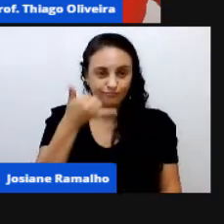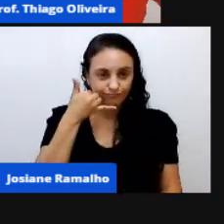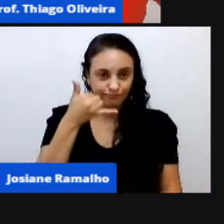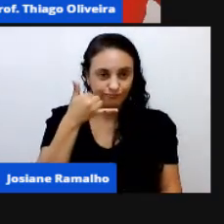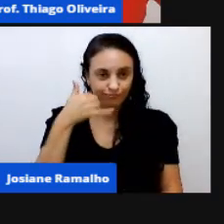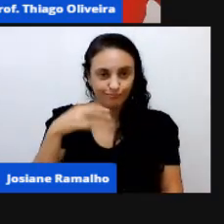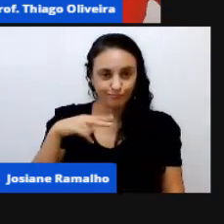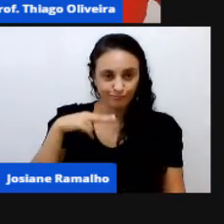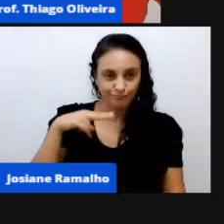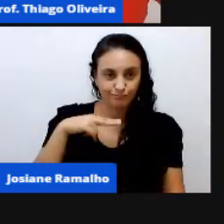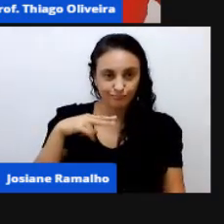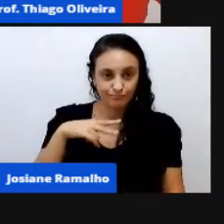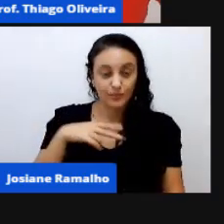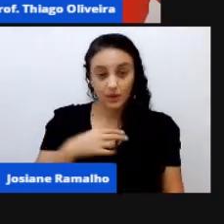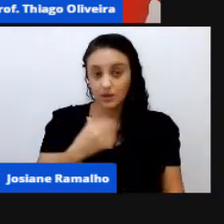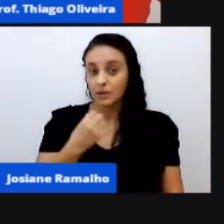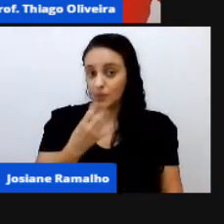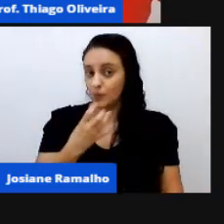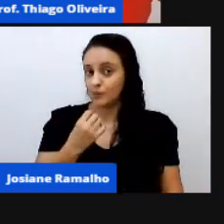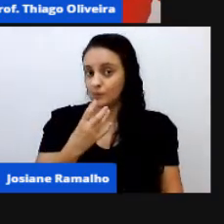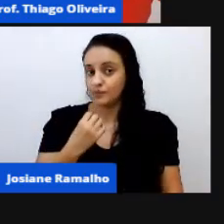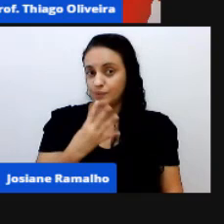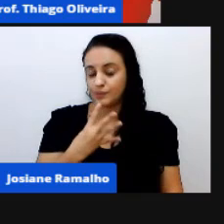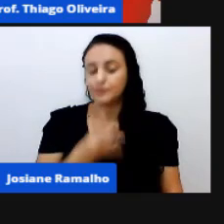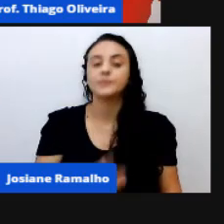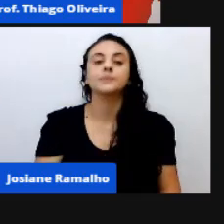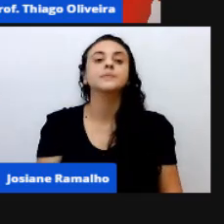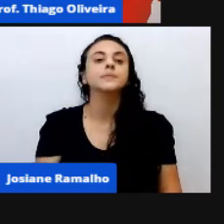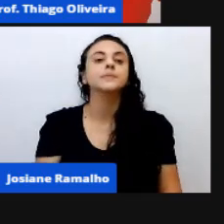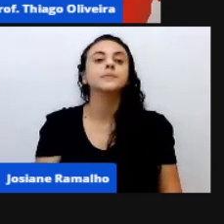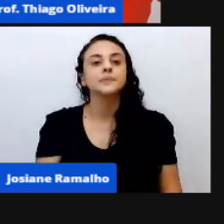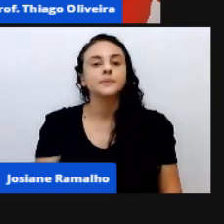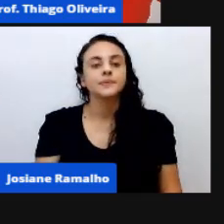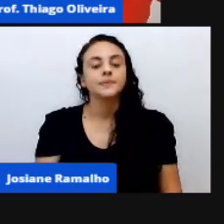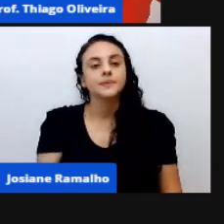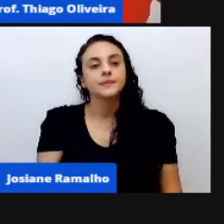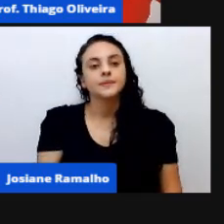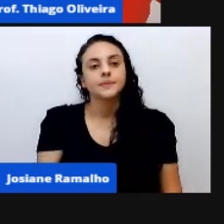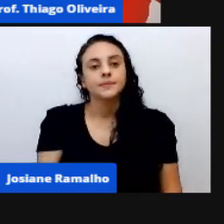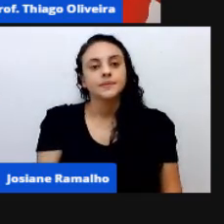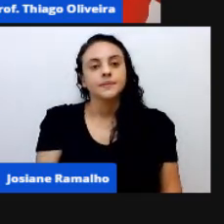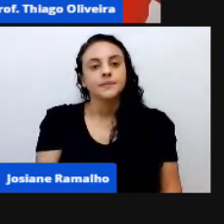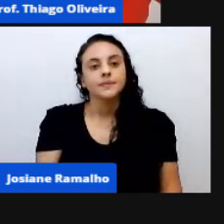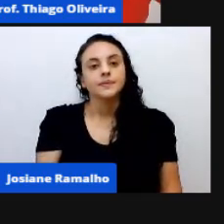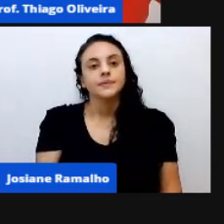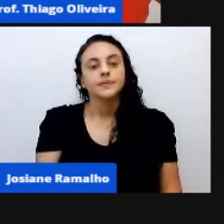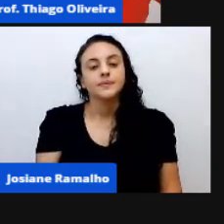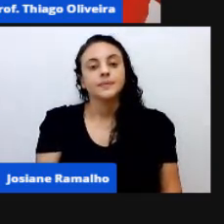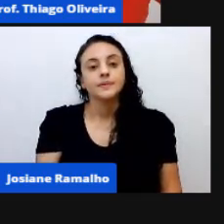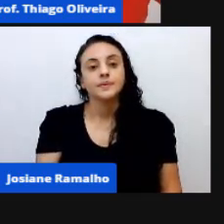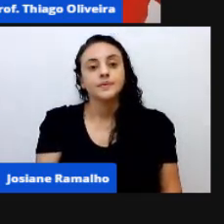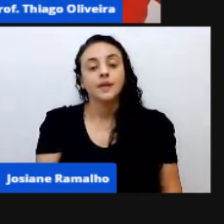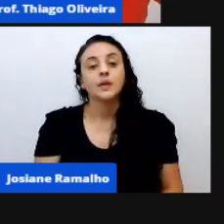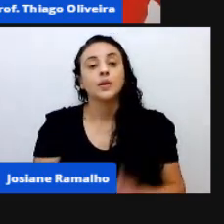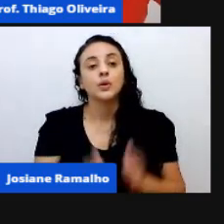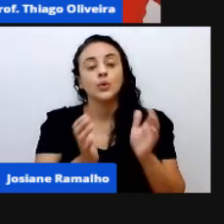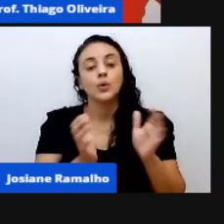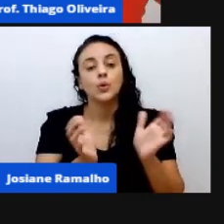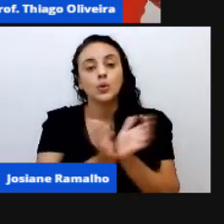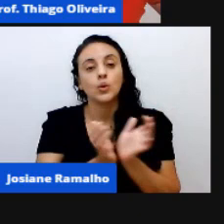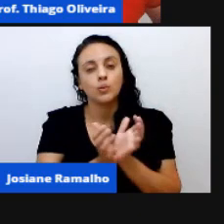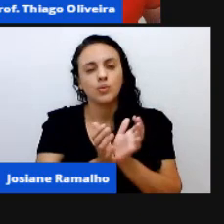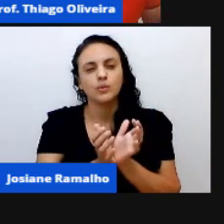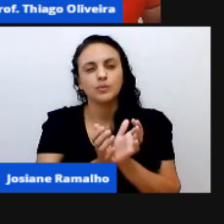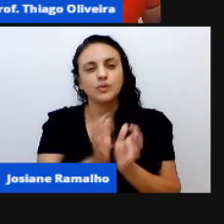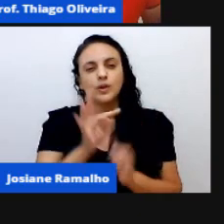também beneficia muitos professores, tá? E você está ali num grupo de Telegram,